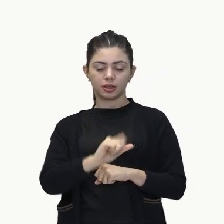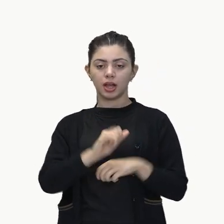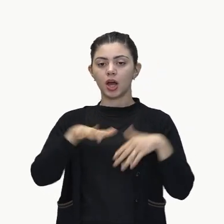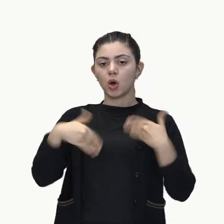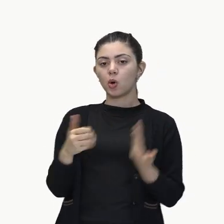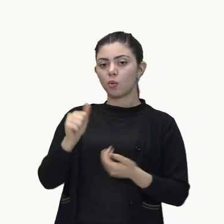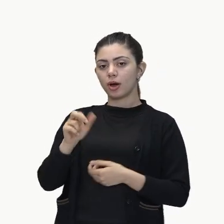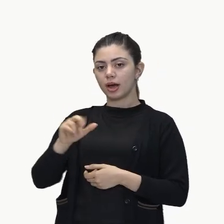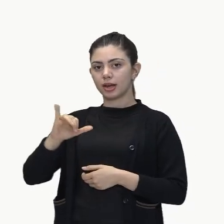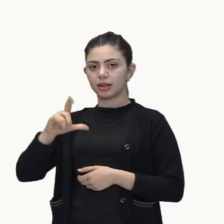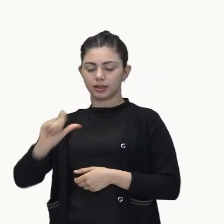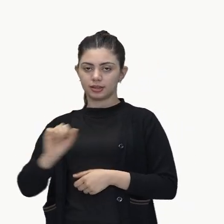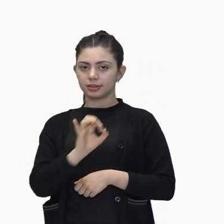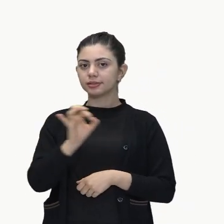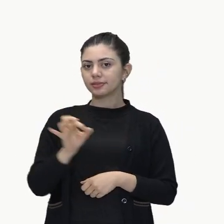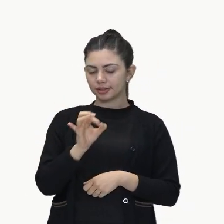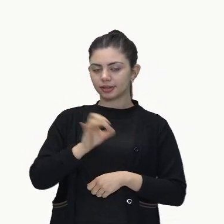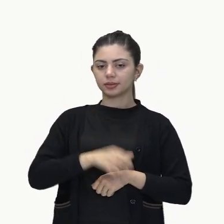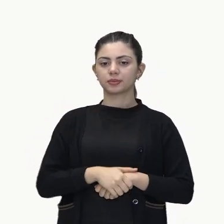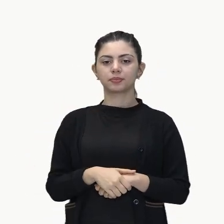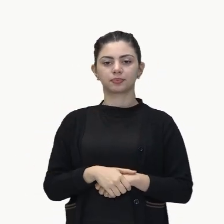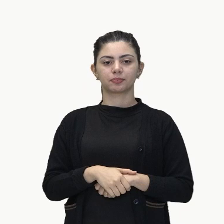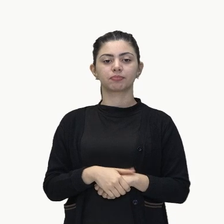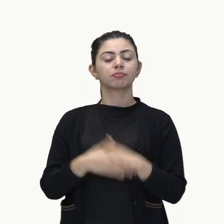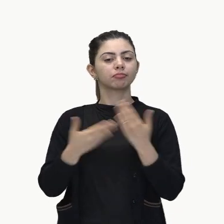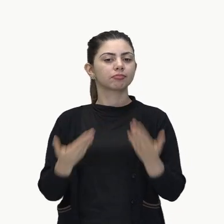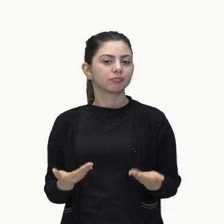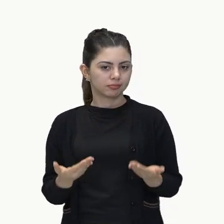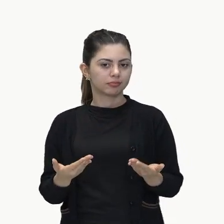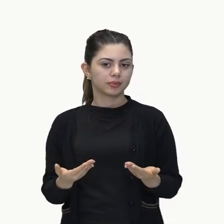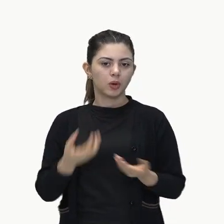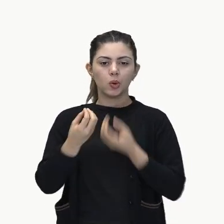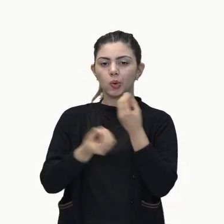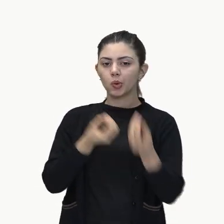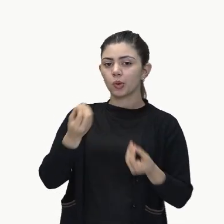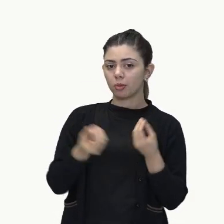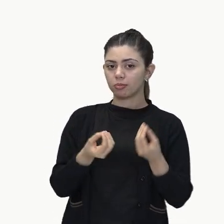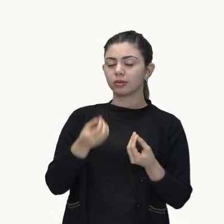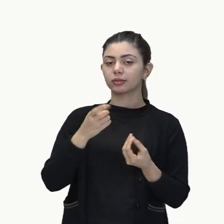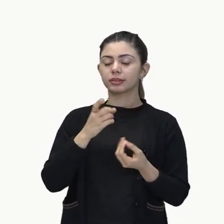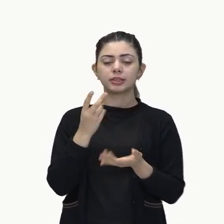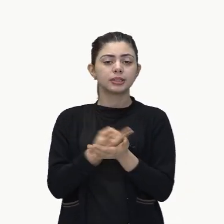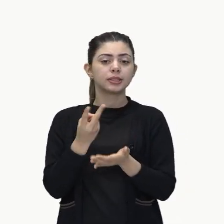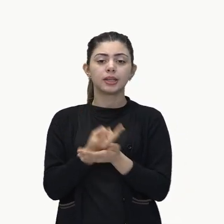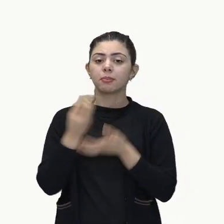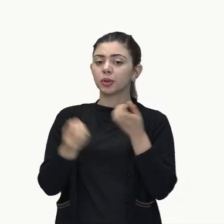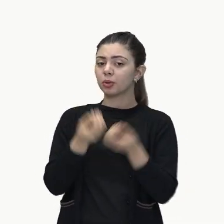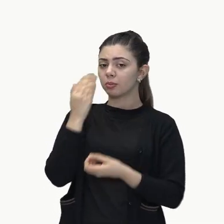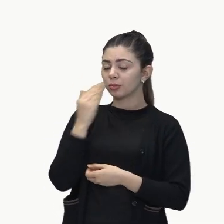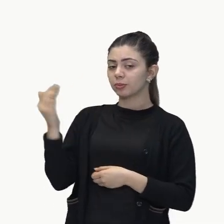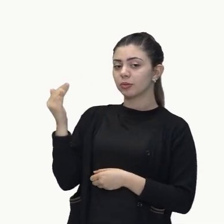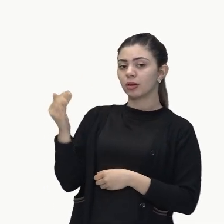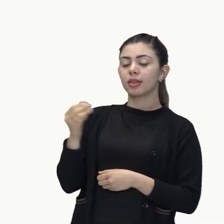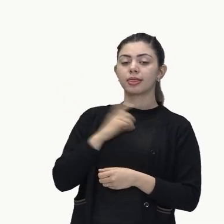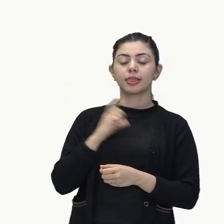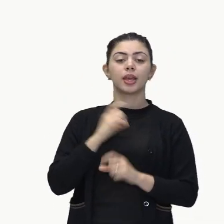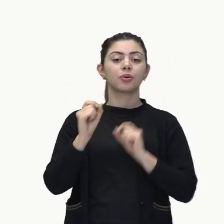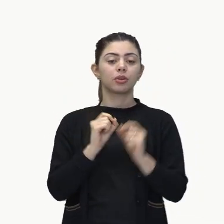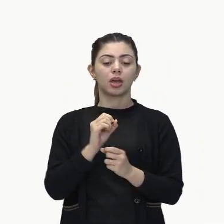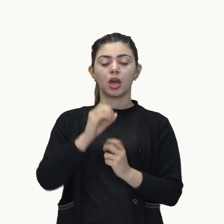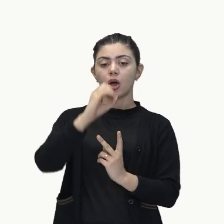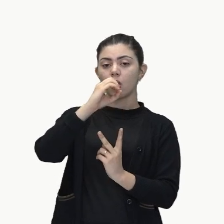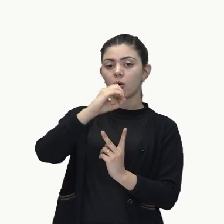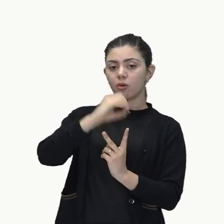aqueles derivados dos anéis aromáticos. Então, o grupo funcional do éter vai ser sempre desse jeito, o oxigênio